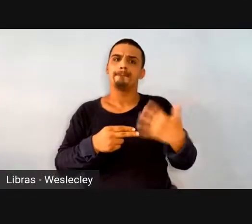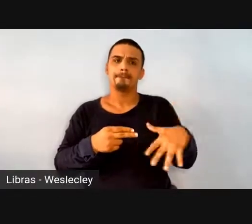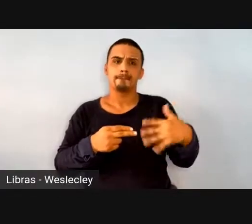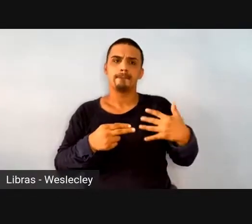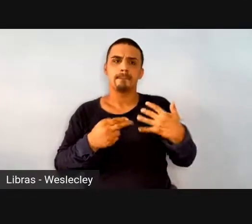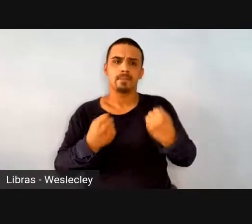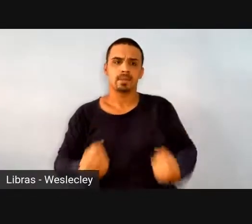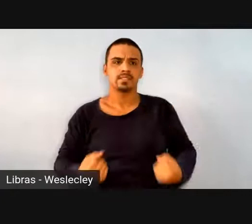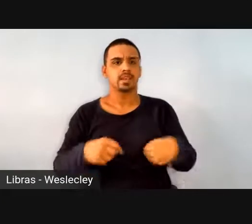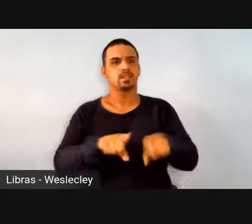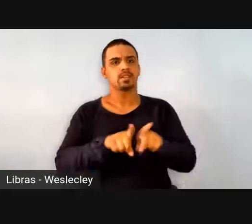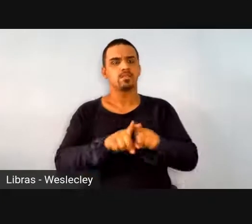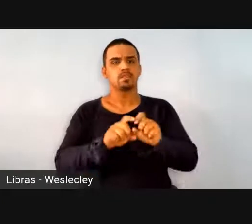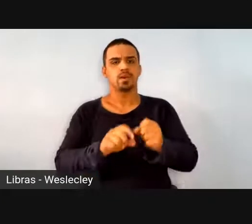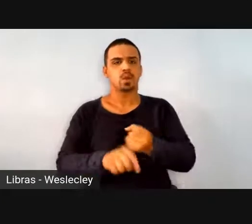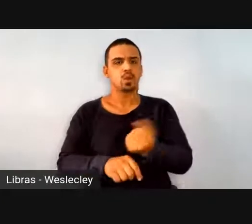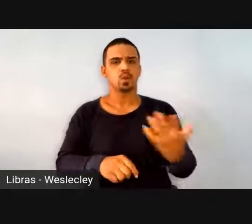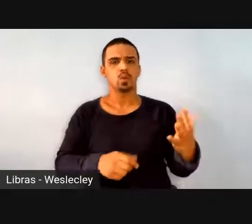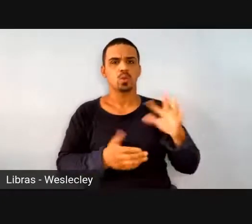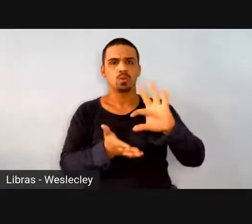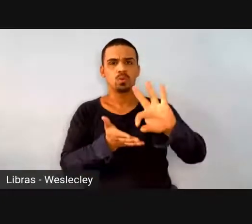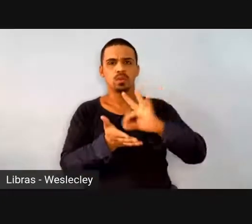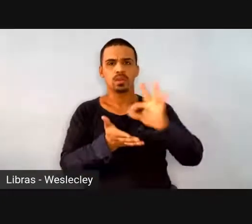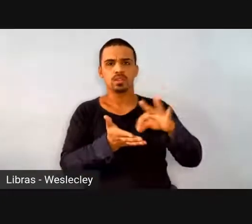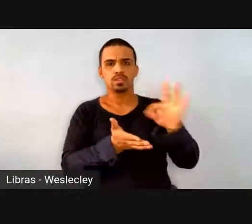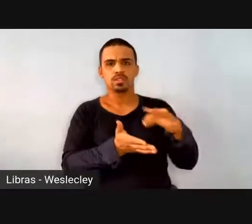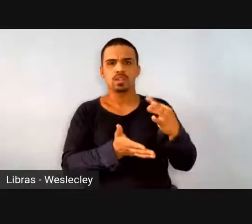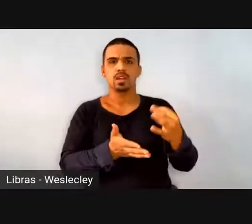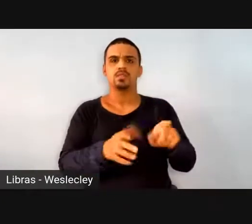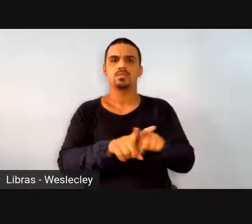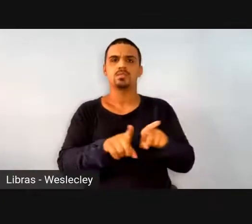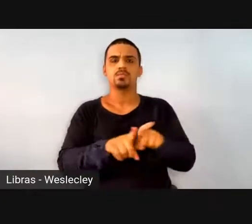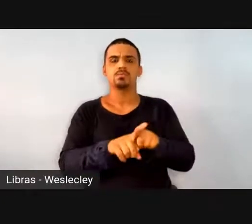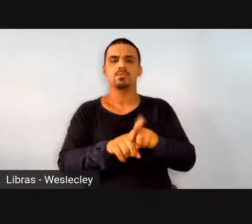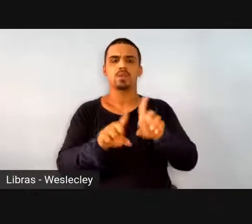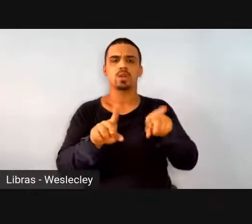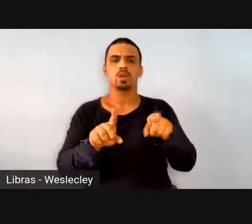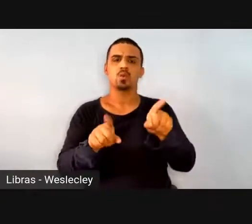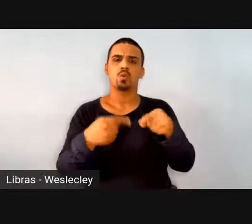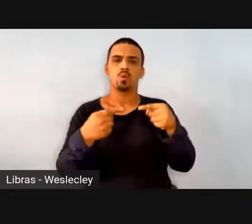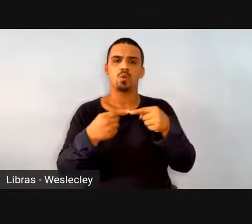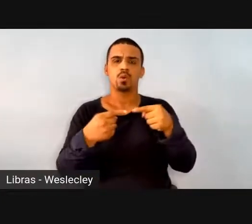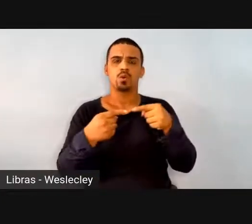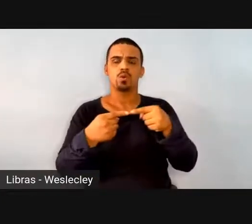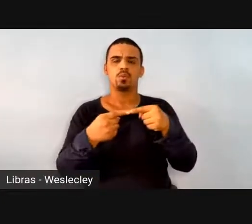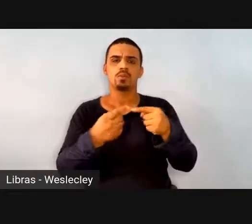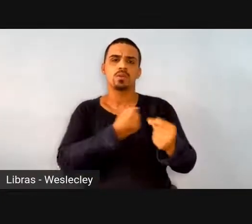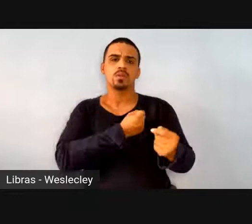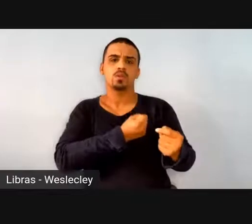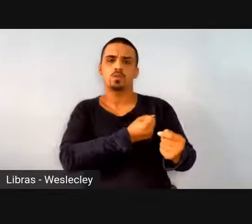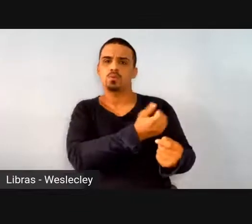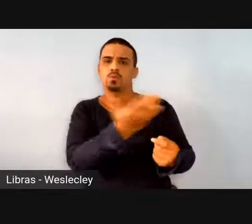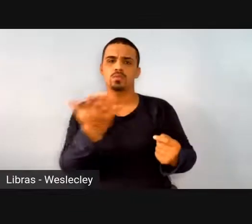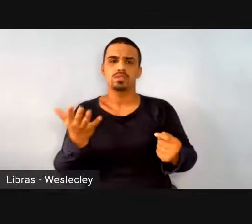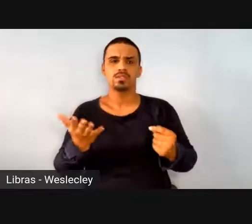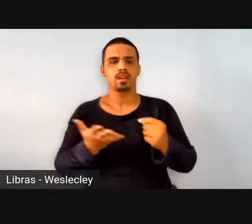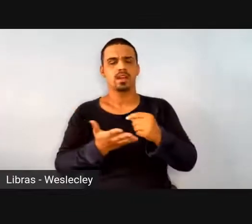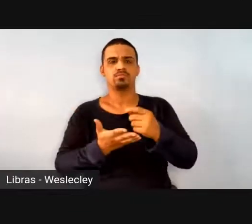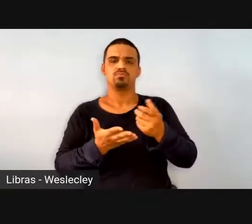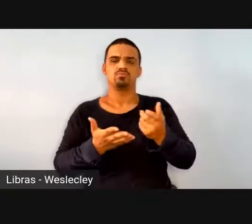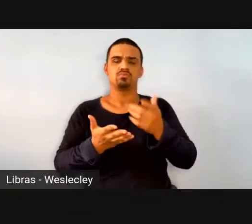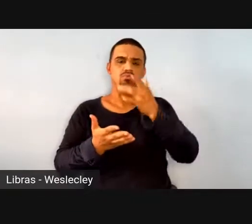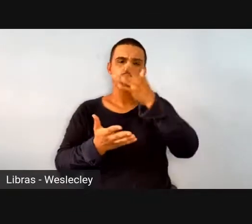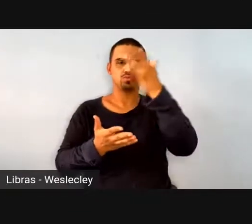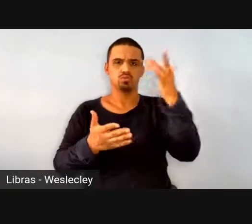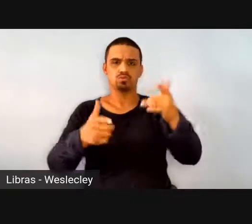um número de candidatos proporcionalmente ao número de cadeiras disponíveis, ou 1,5 no caso dos partidos, ou o dobro das cadeiras disponíveis